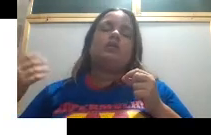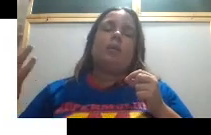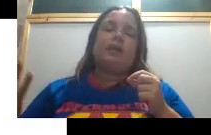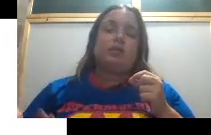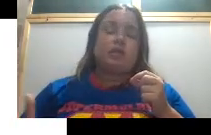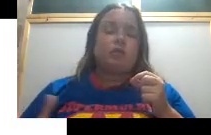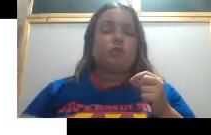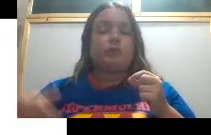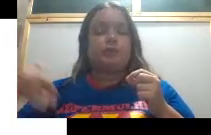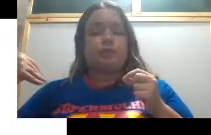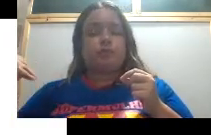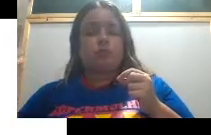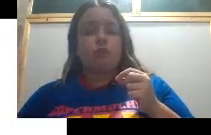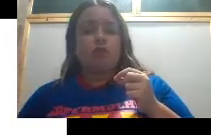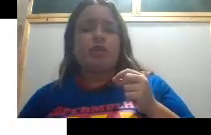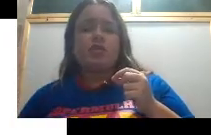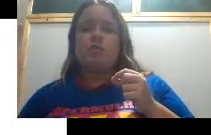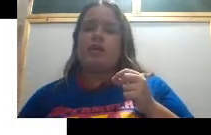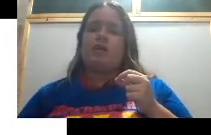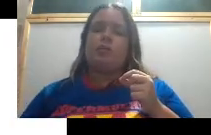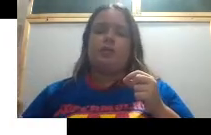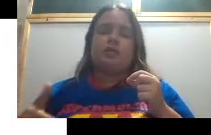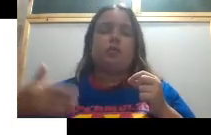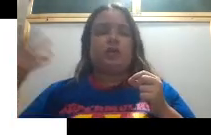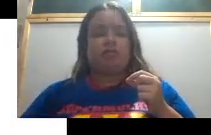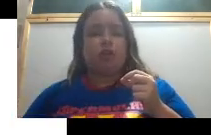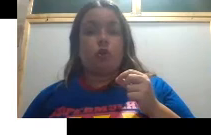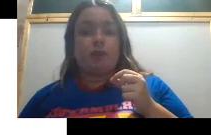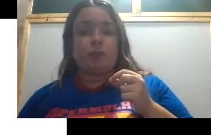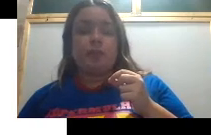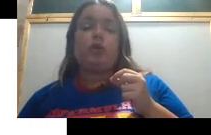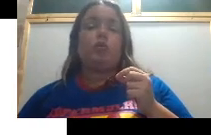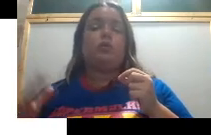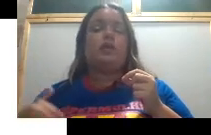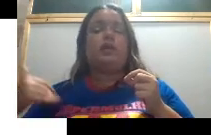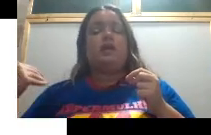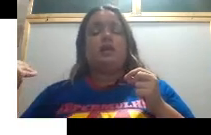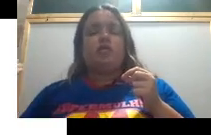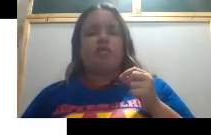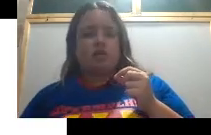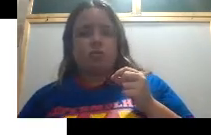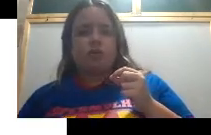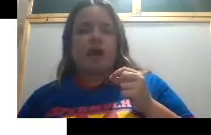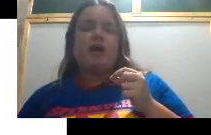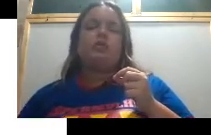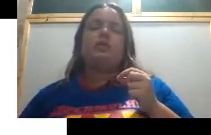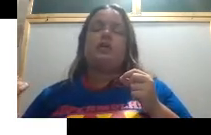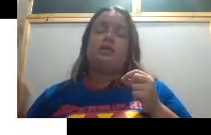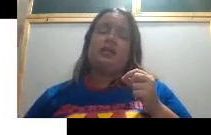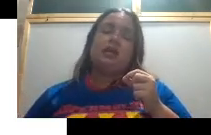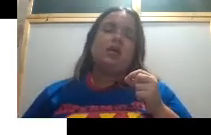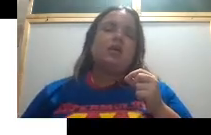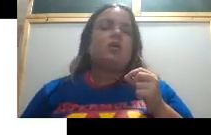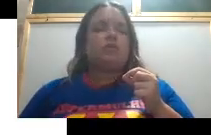quando Dom Pedro Segundo foi assumir o cargo uma coisa segundo era que eles vão perder primeiro quando ele foi assumir o